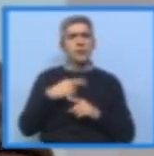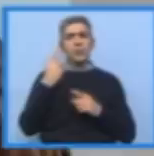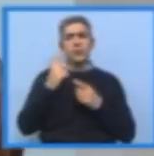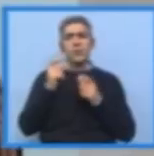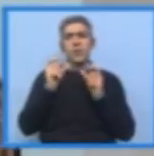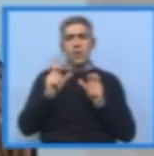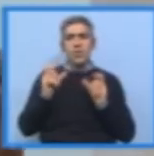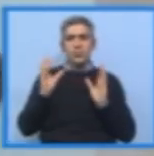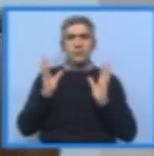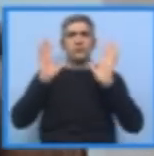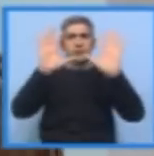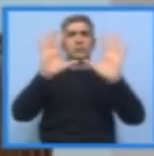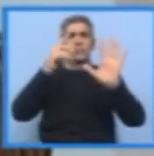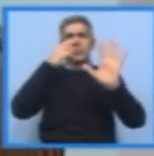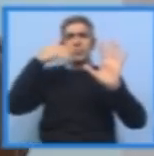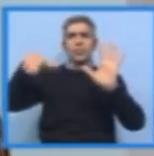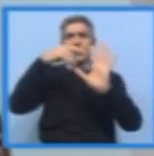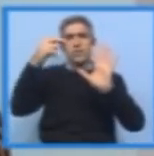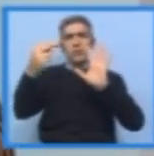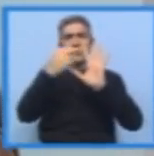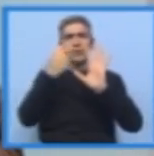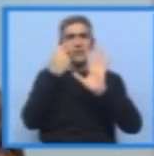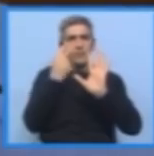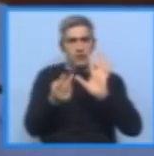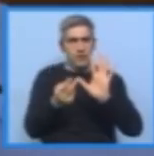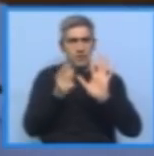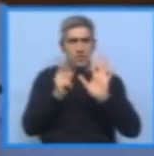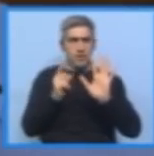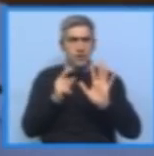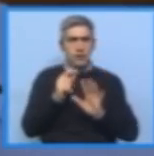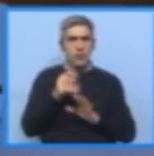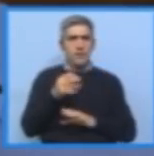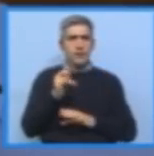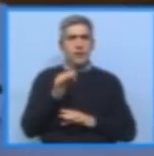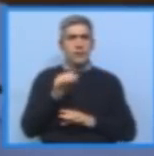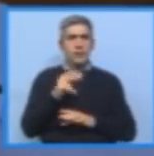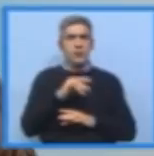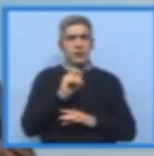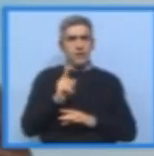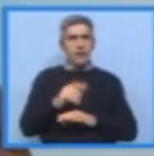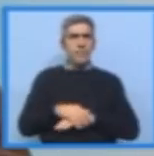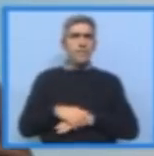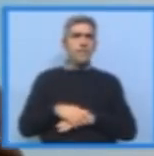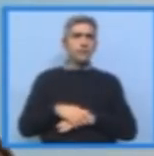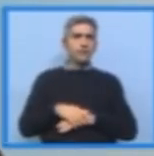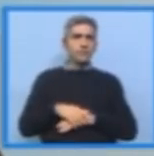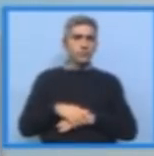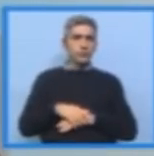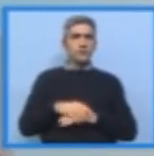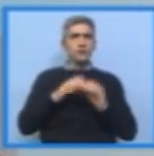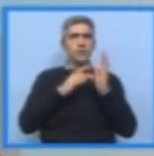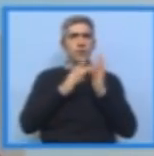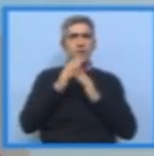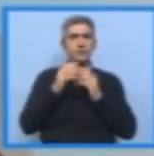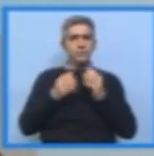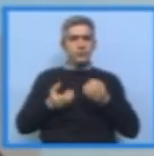loja e pusesse na montra, para as pessoas na rua poderem ver. Epifania é isso, é mostrar. Então, é Jesus que nasceu